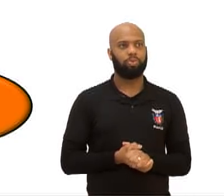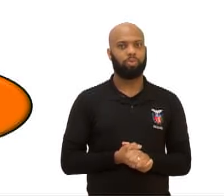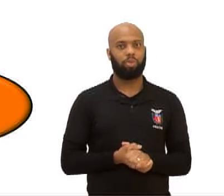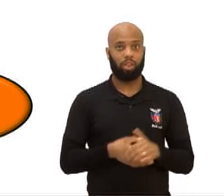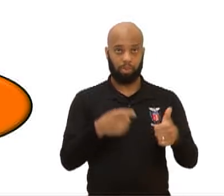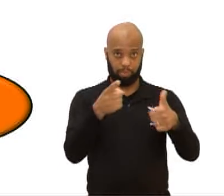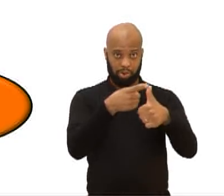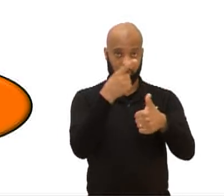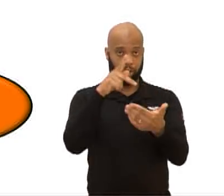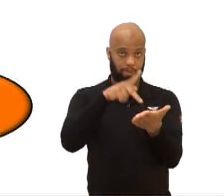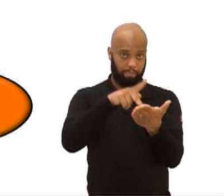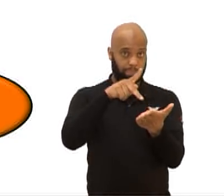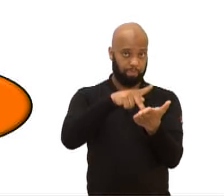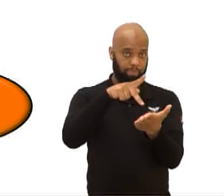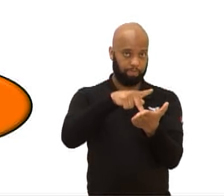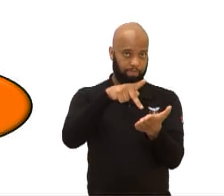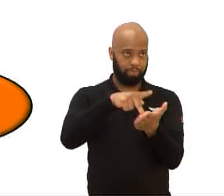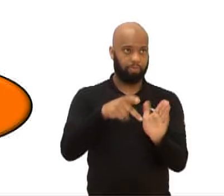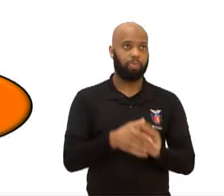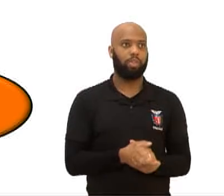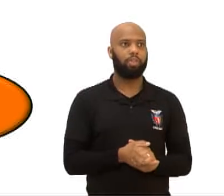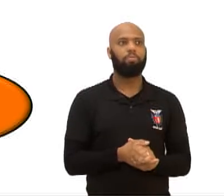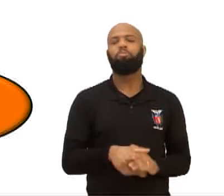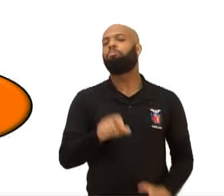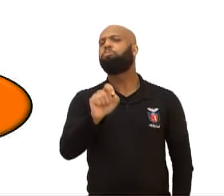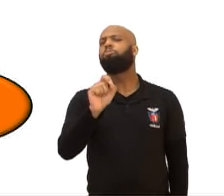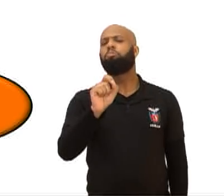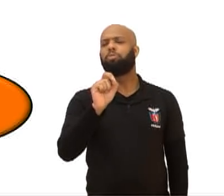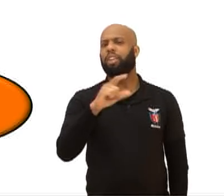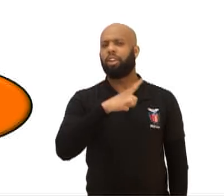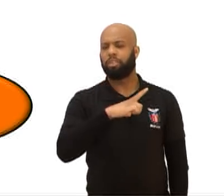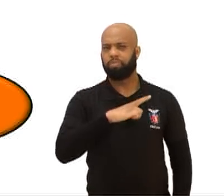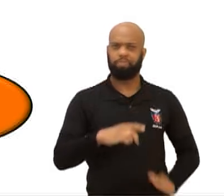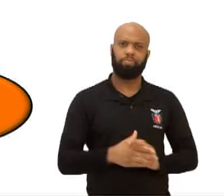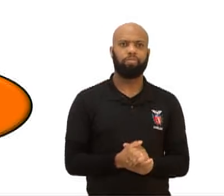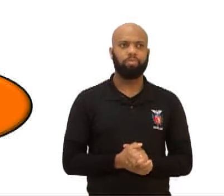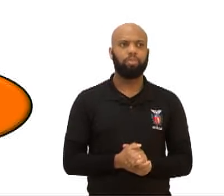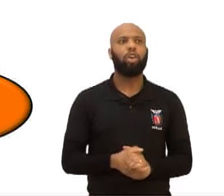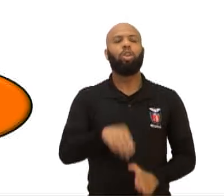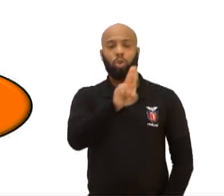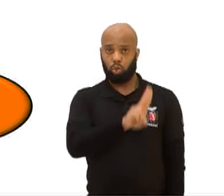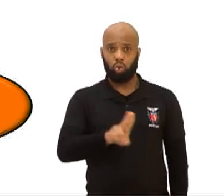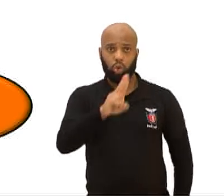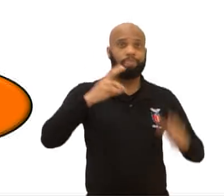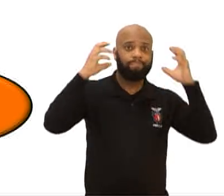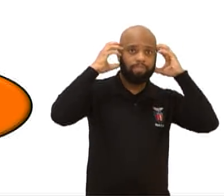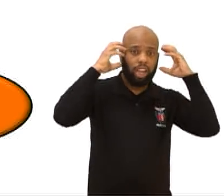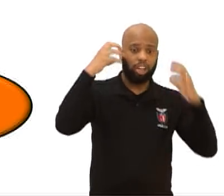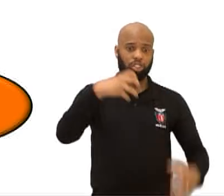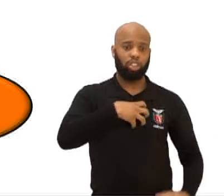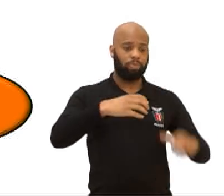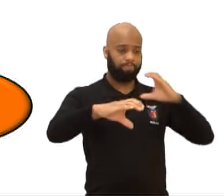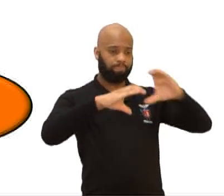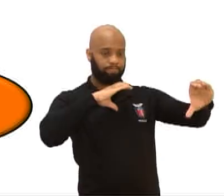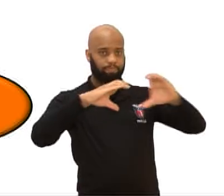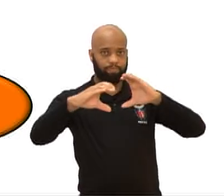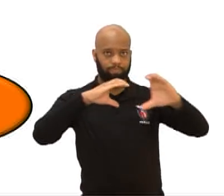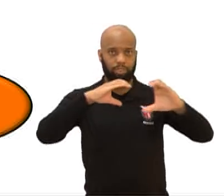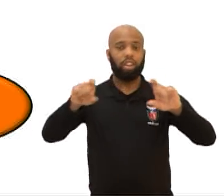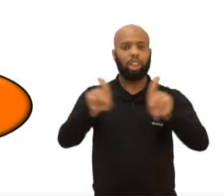Primeira alternativa é verdadeira, ou seja, foi utilizado como meio de comunicação